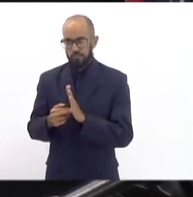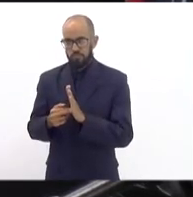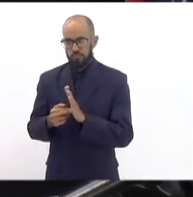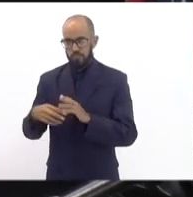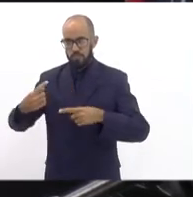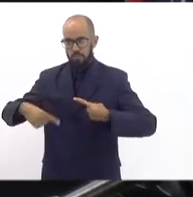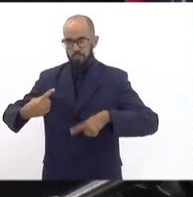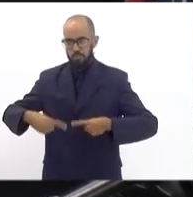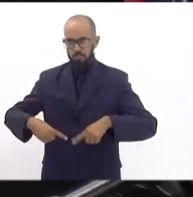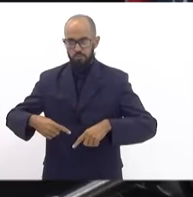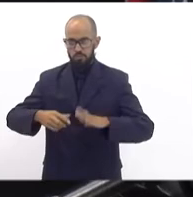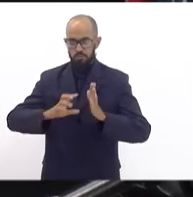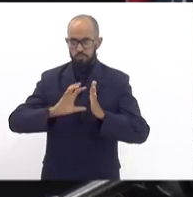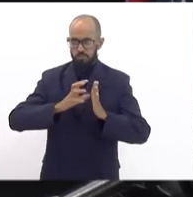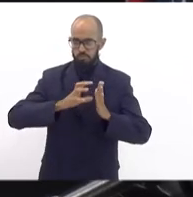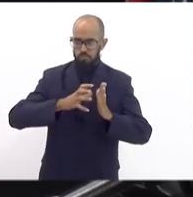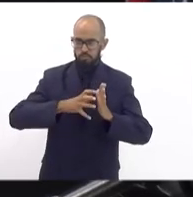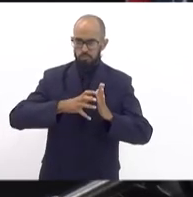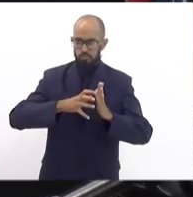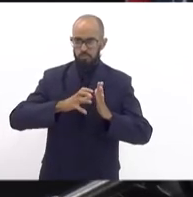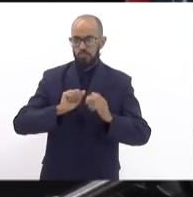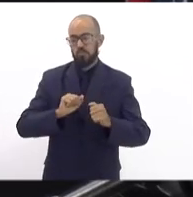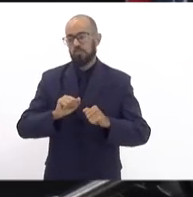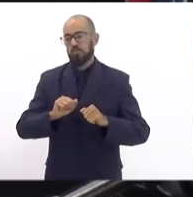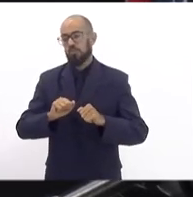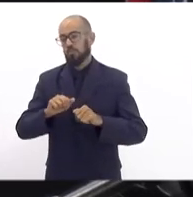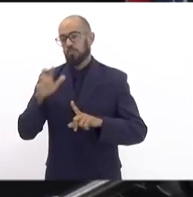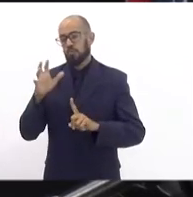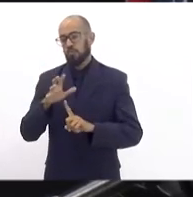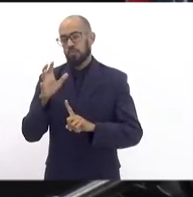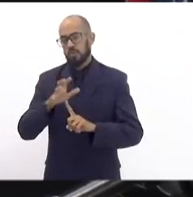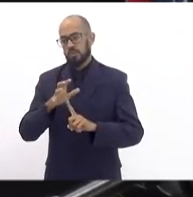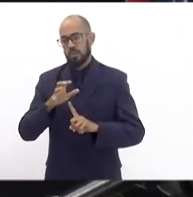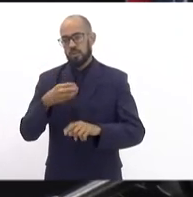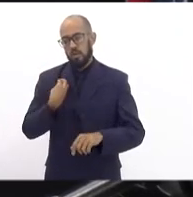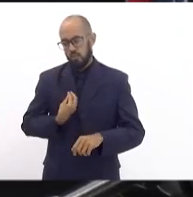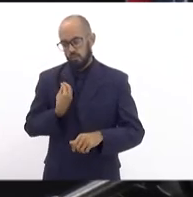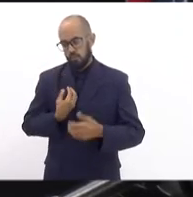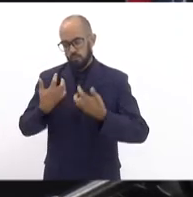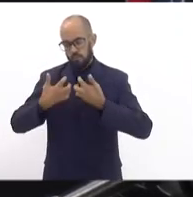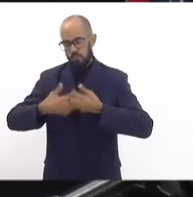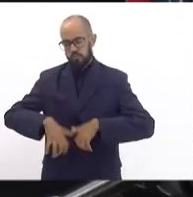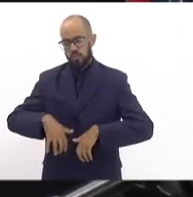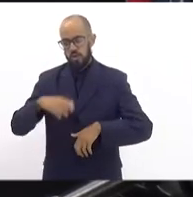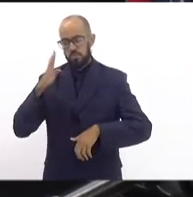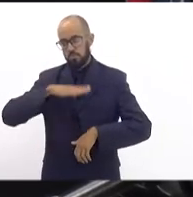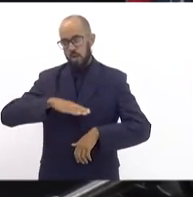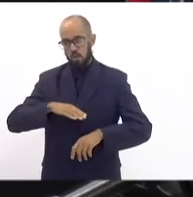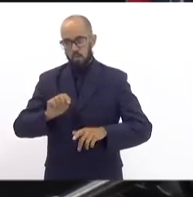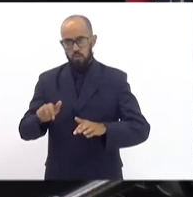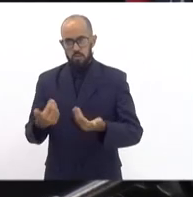e partidarizadas, vêm funcionando muito mal. E sequer abrem